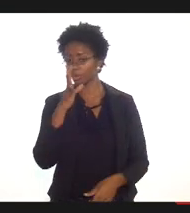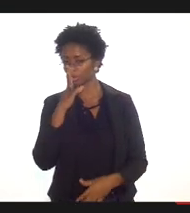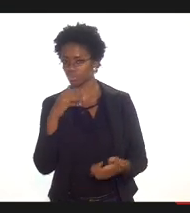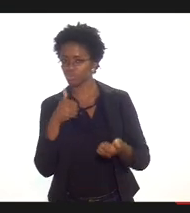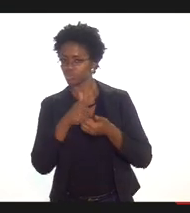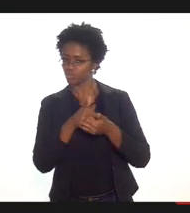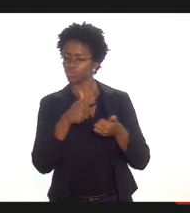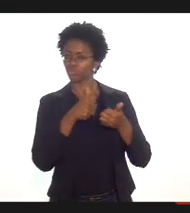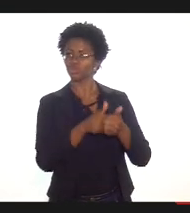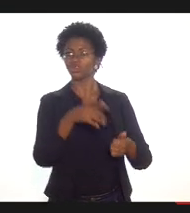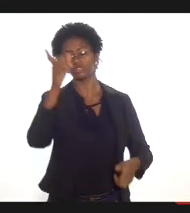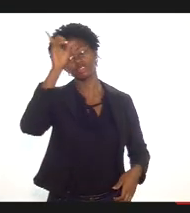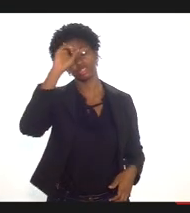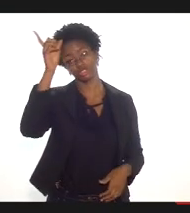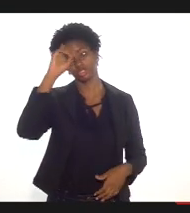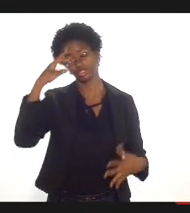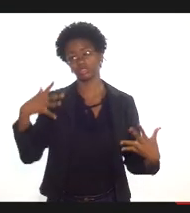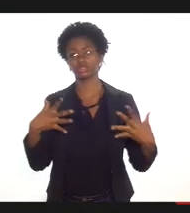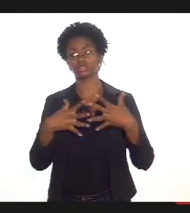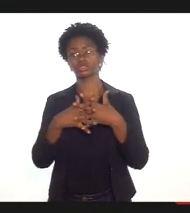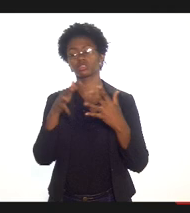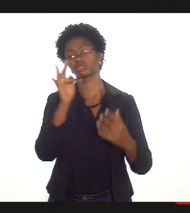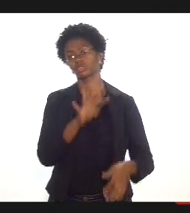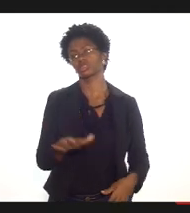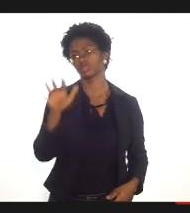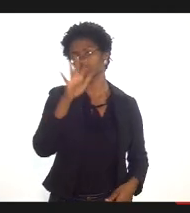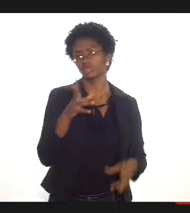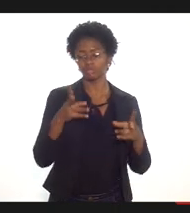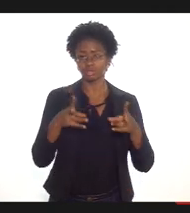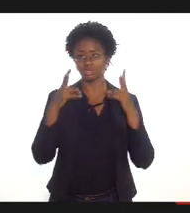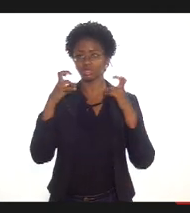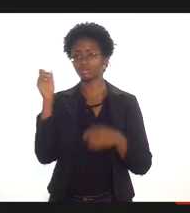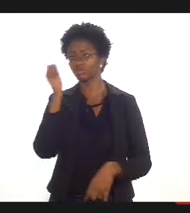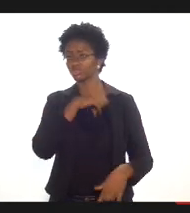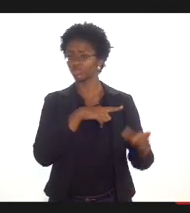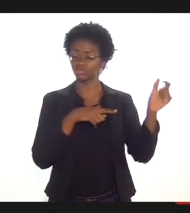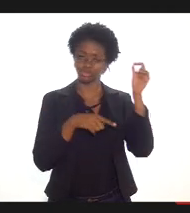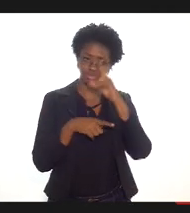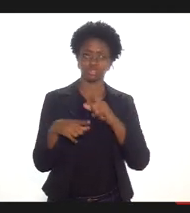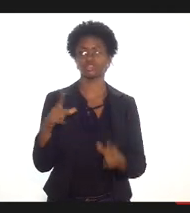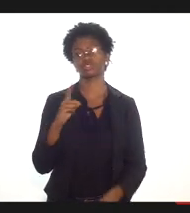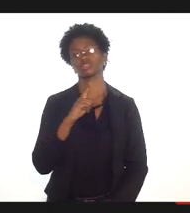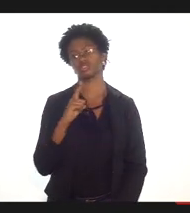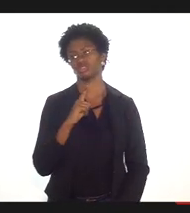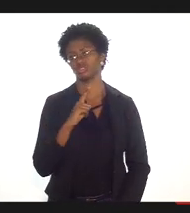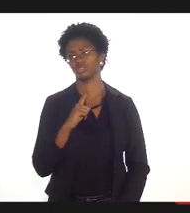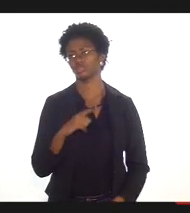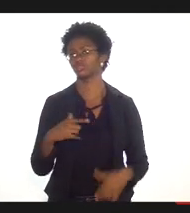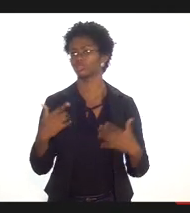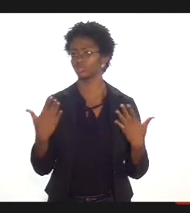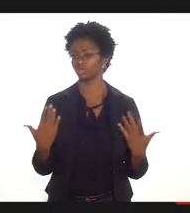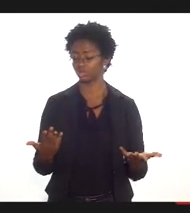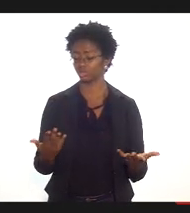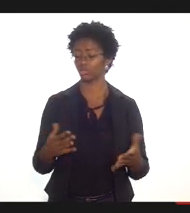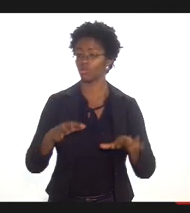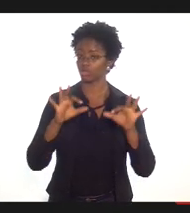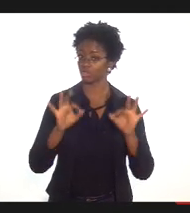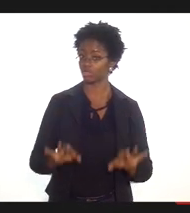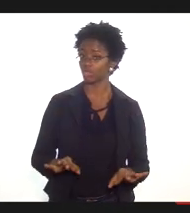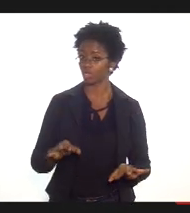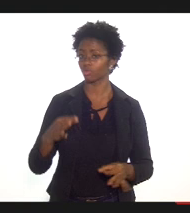dia dessa rede federal e as dificuldades que nós temos com ela. Então, mais do que justo nós